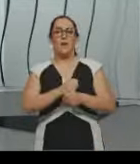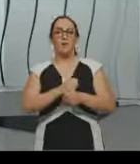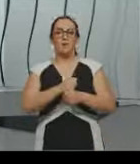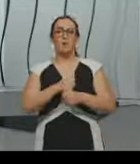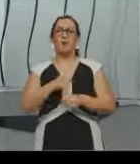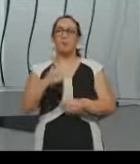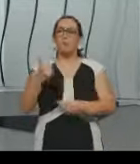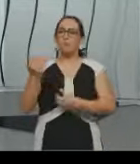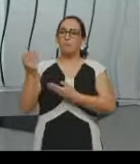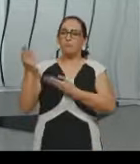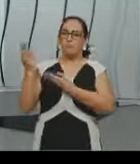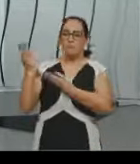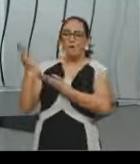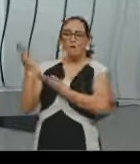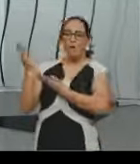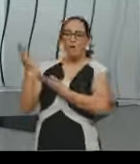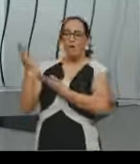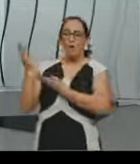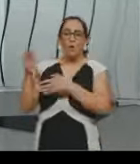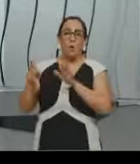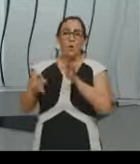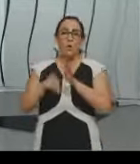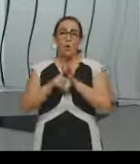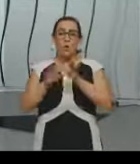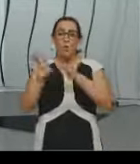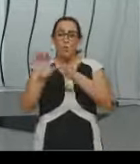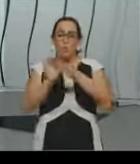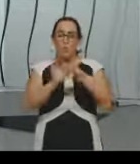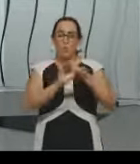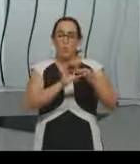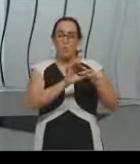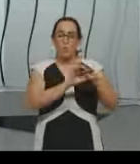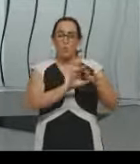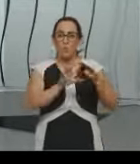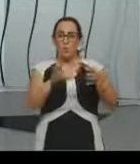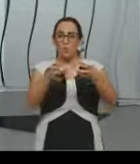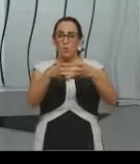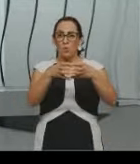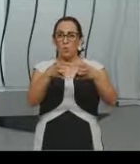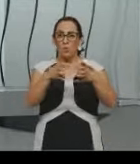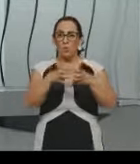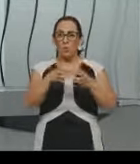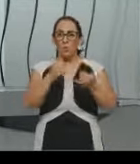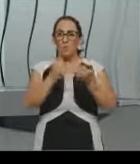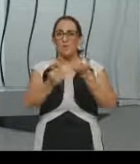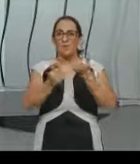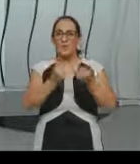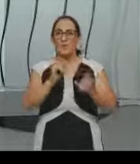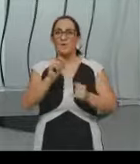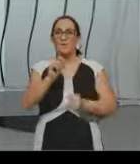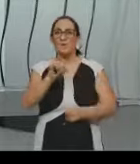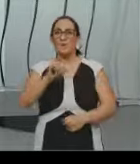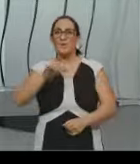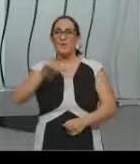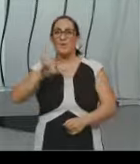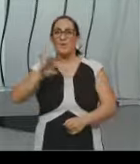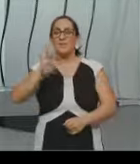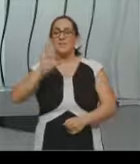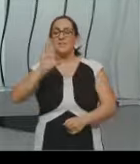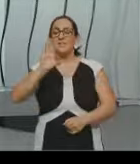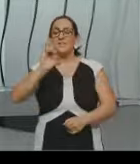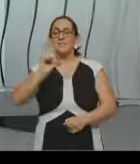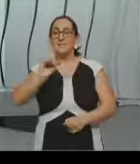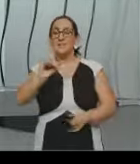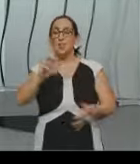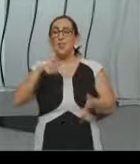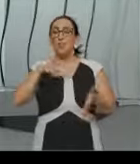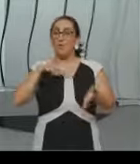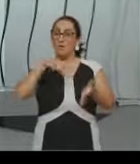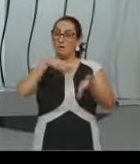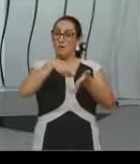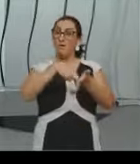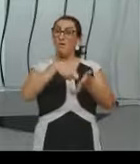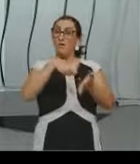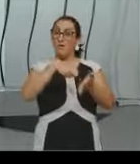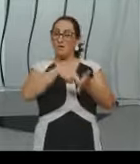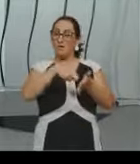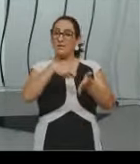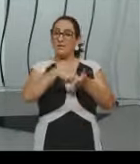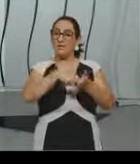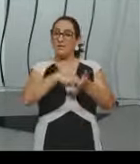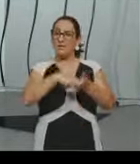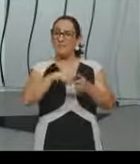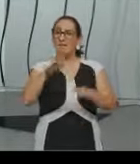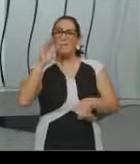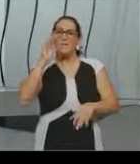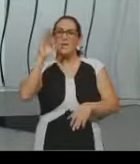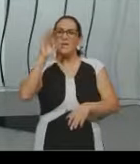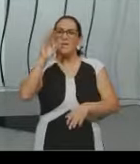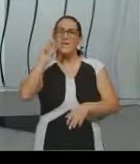e as associações desses grupos como algo ilícito, né, prevendo até penalidades para as pessoas envolvidas, principalmente para as lideranças, e aí a